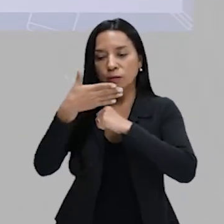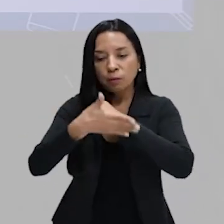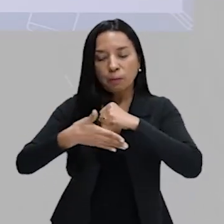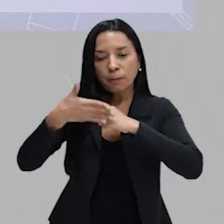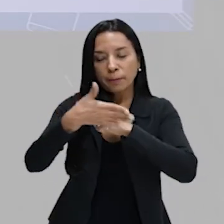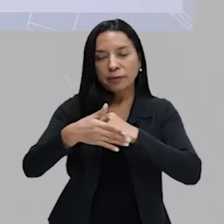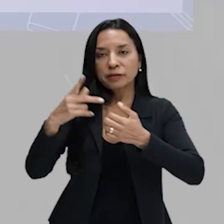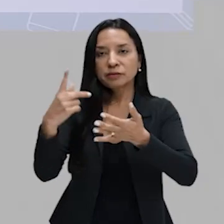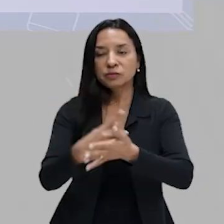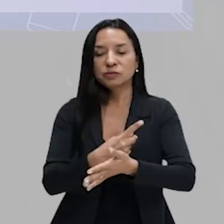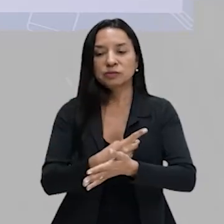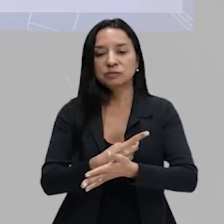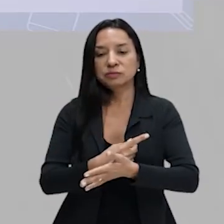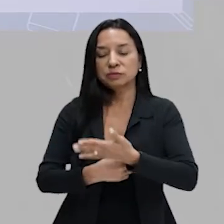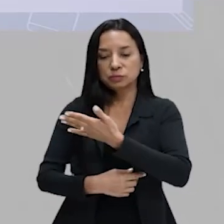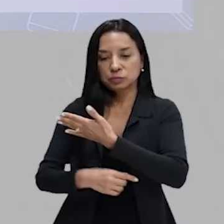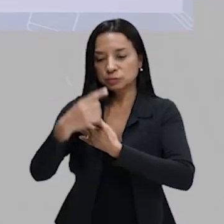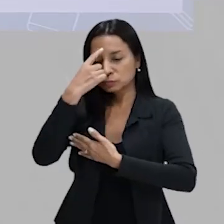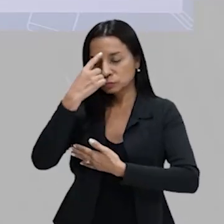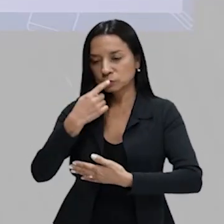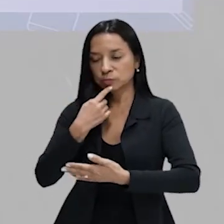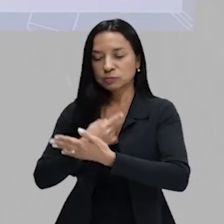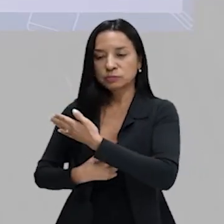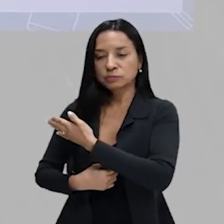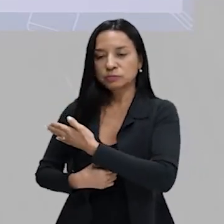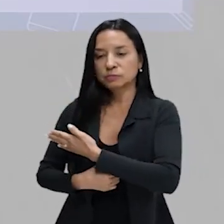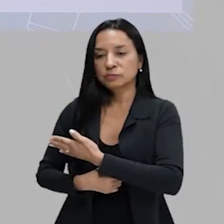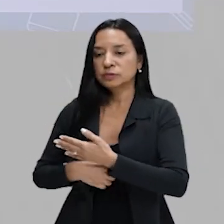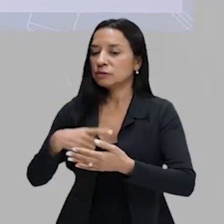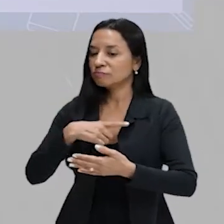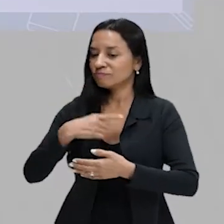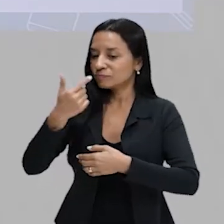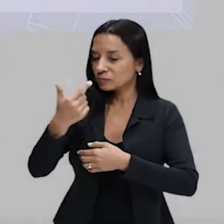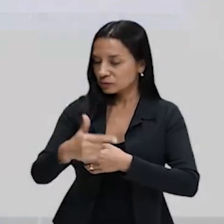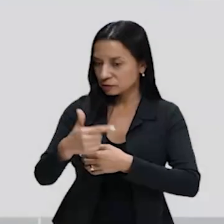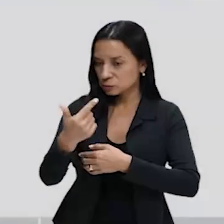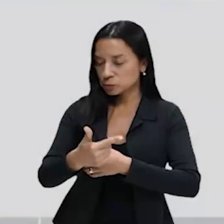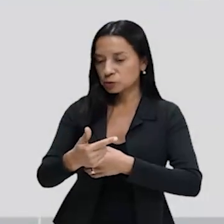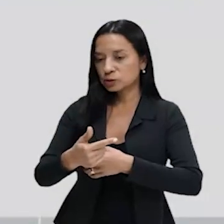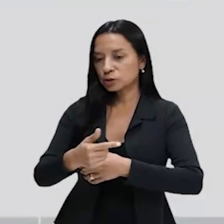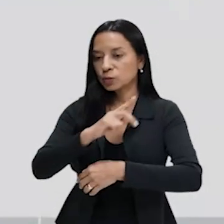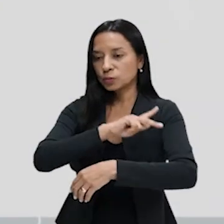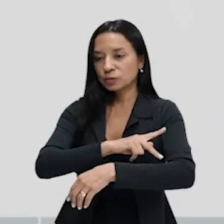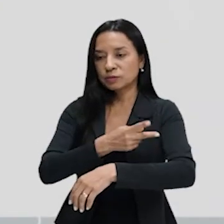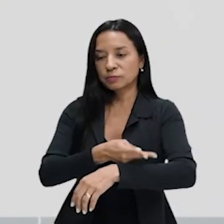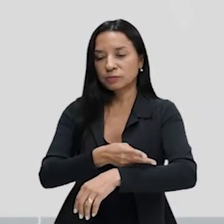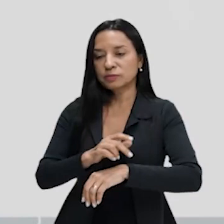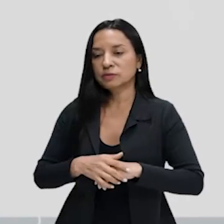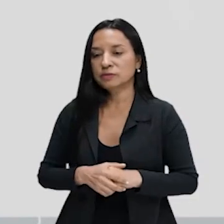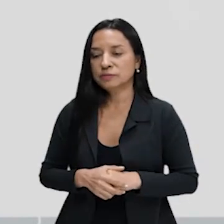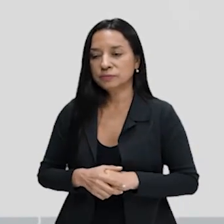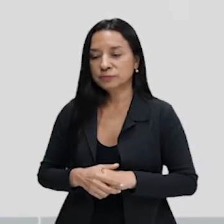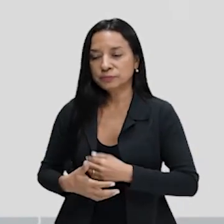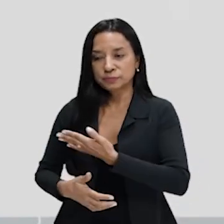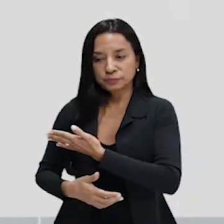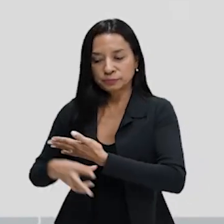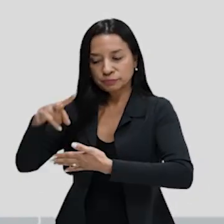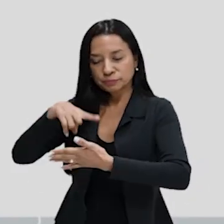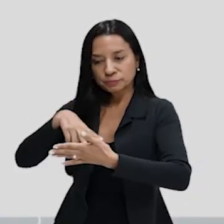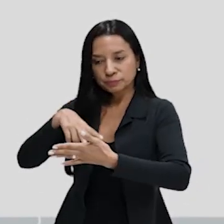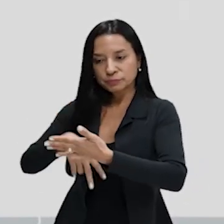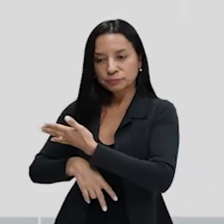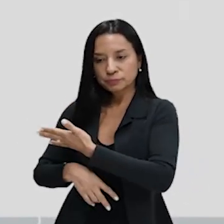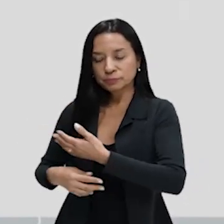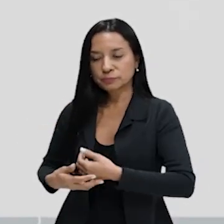fatos, esse diretor do hospital, ele lançou uma segunda hipótese. A febre puerperal é causada